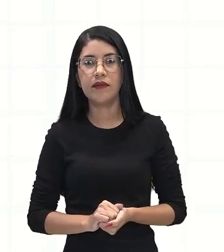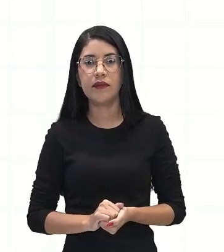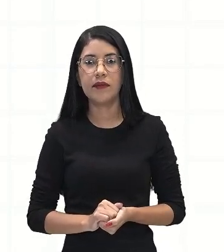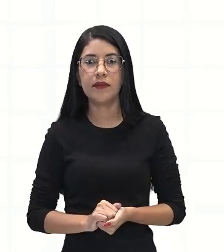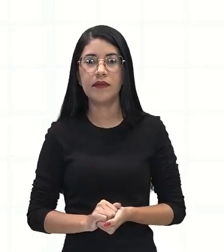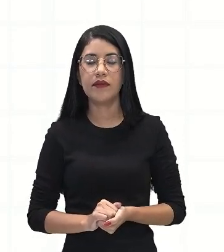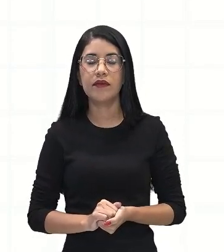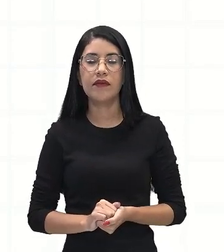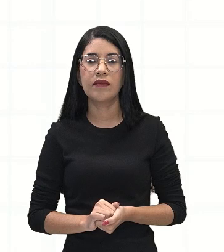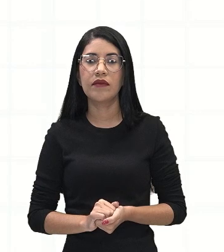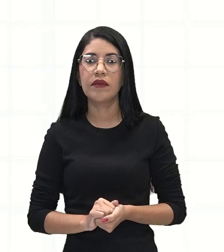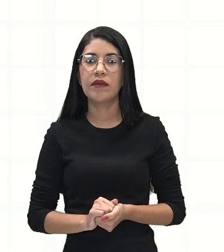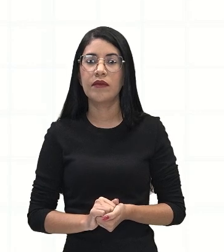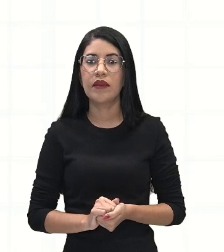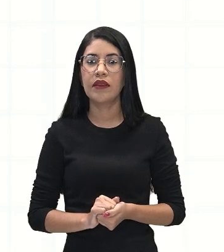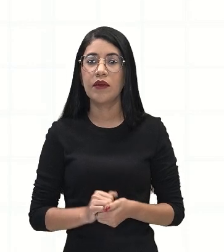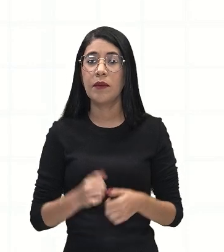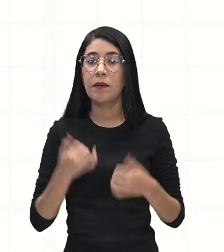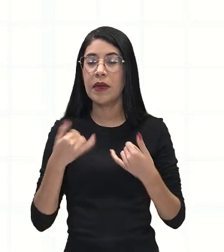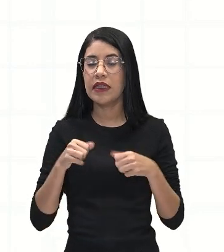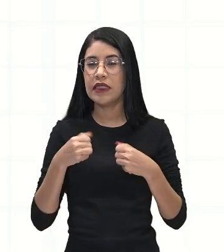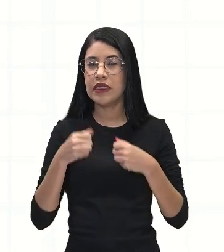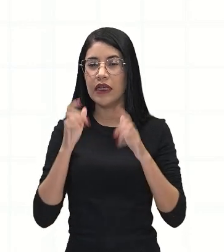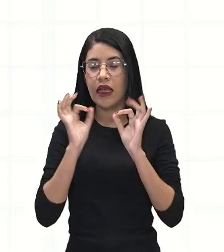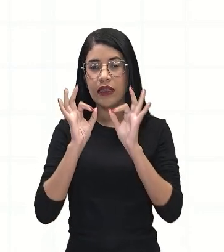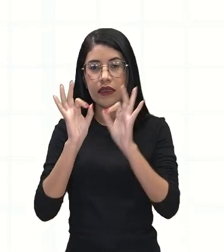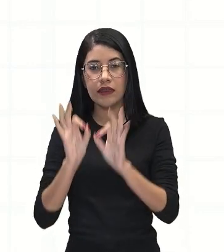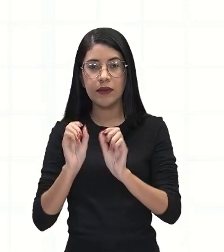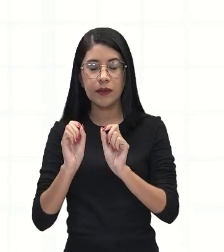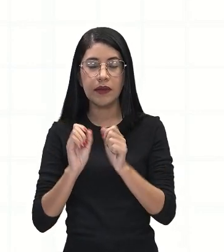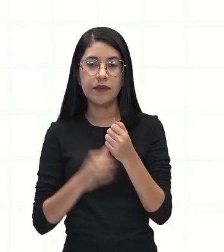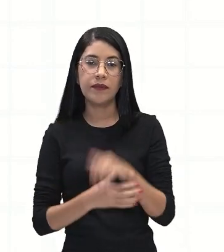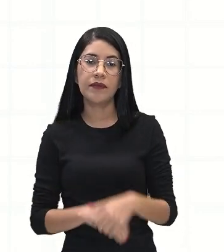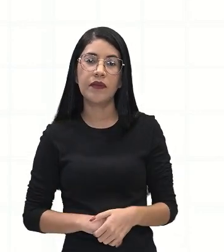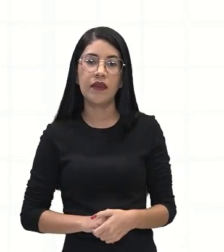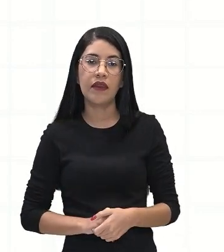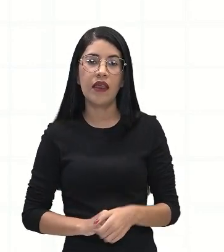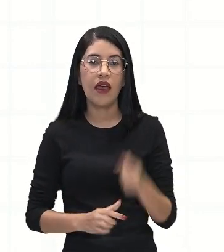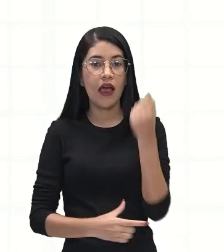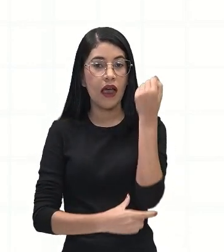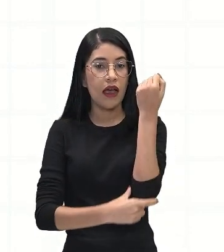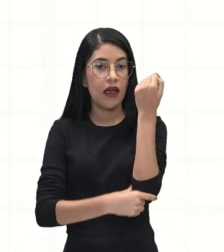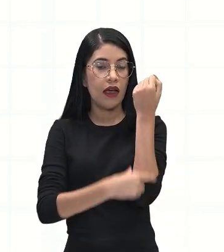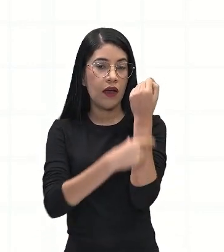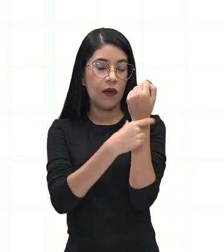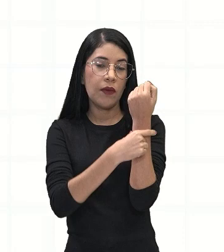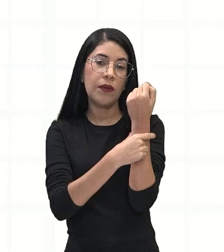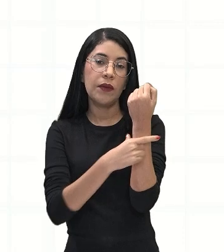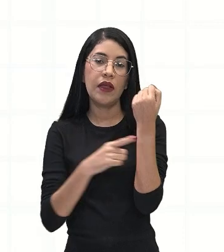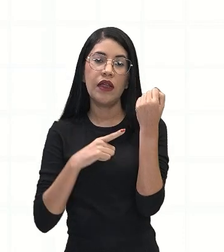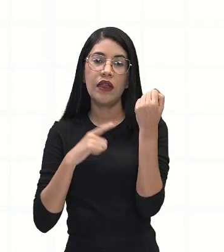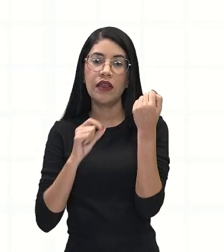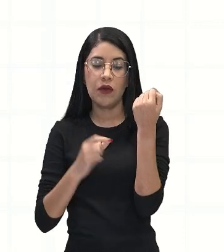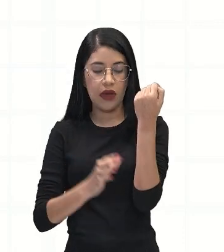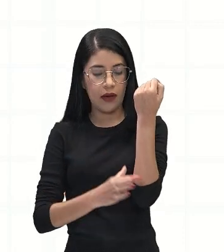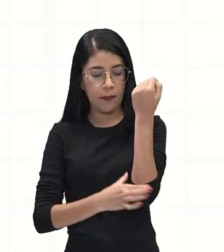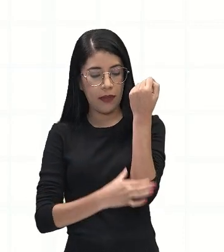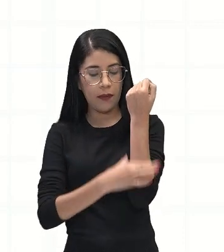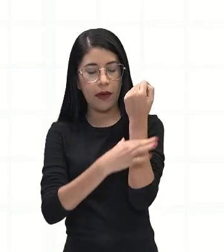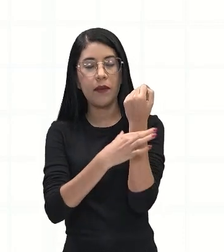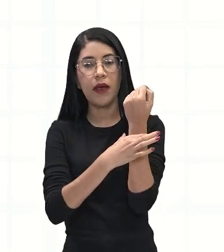as informações que nós temos que observar? Que a nossa coluna vertebral, ela apresenta certas